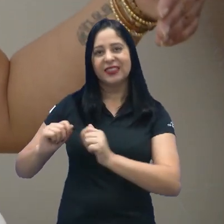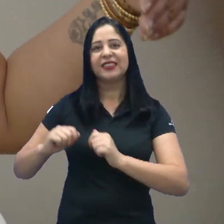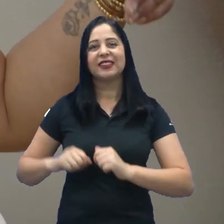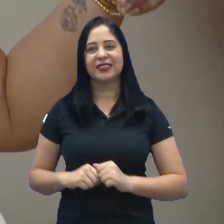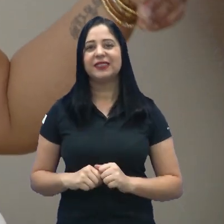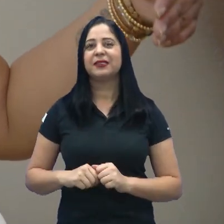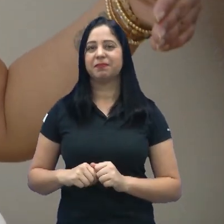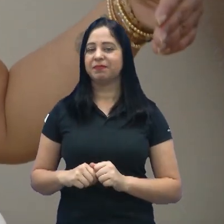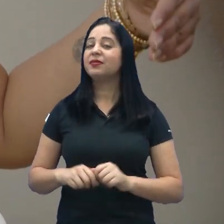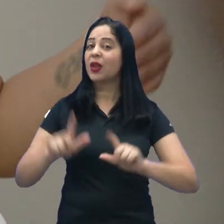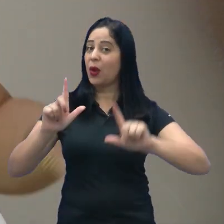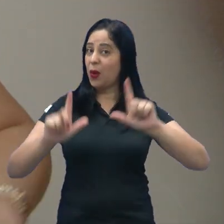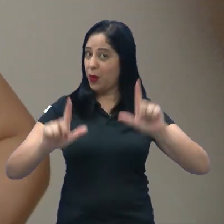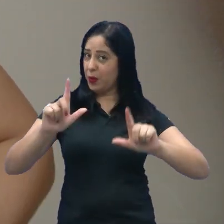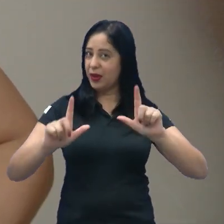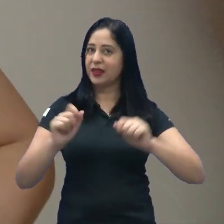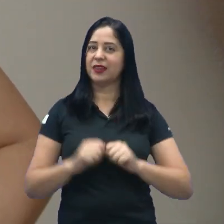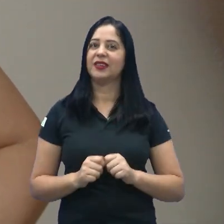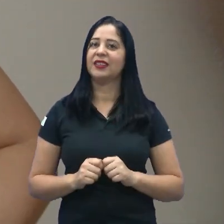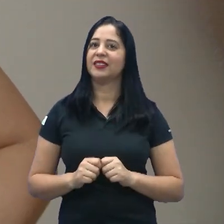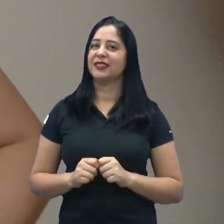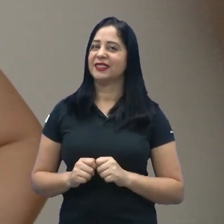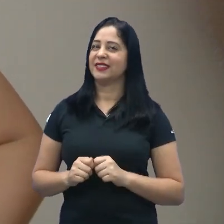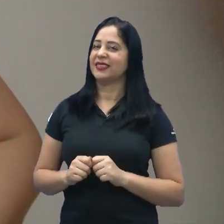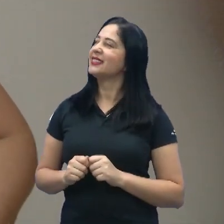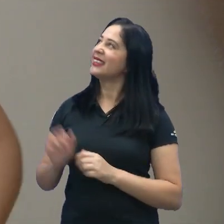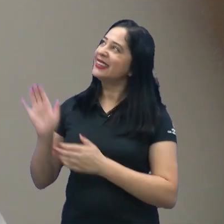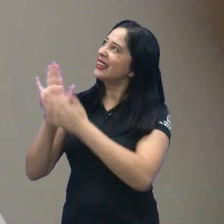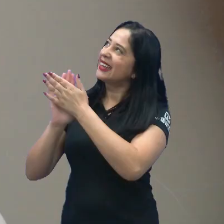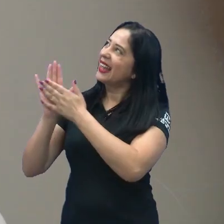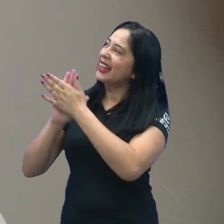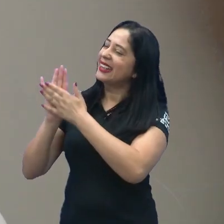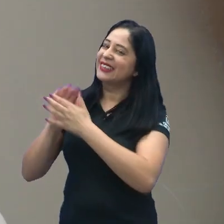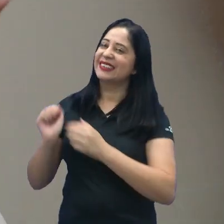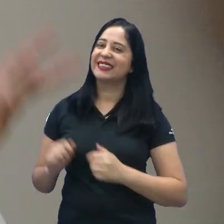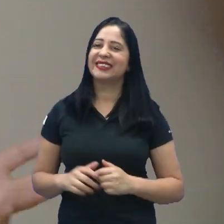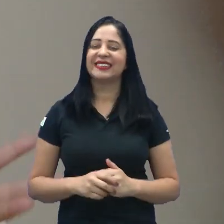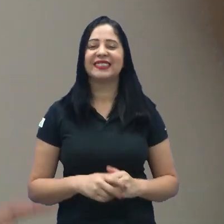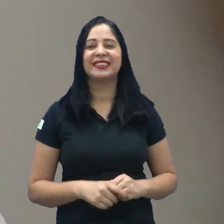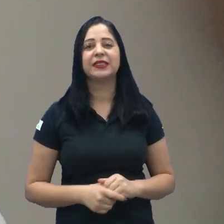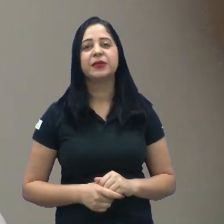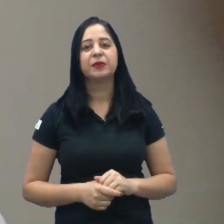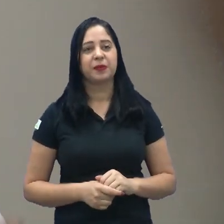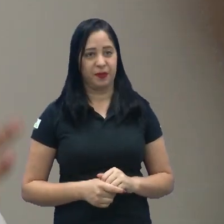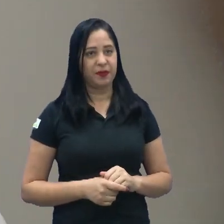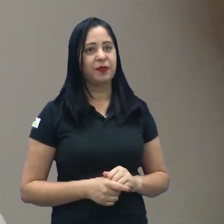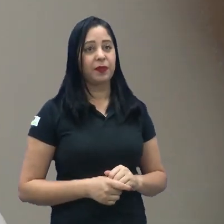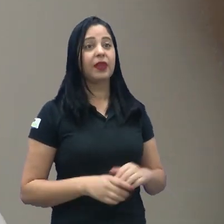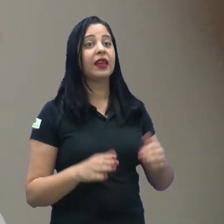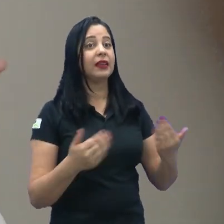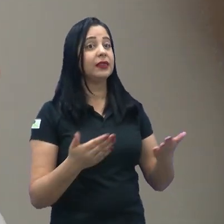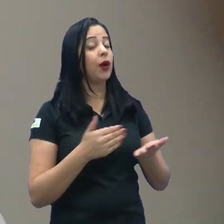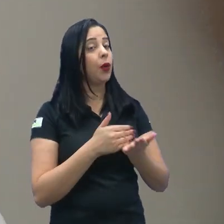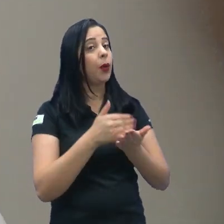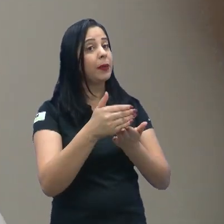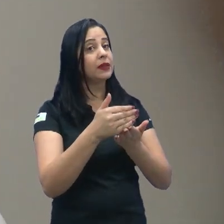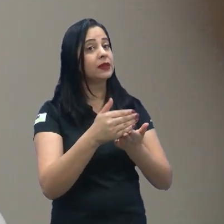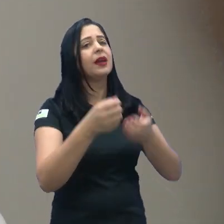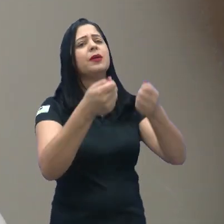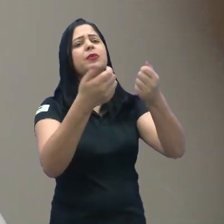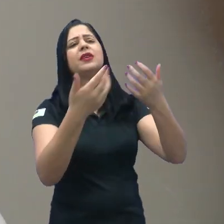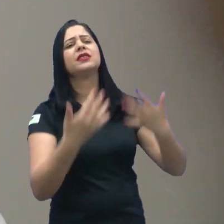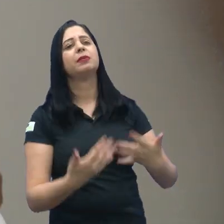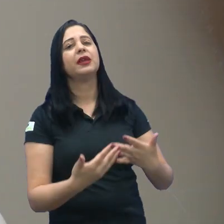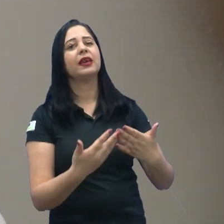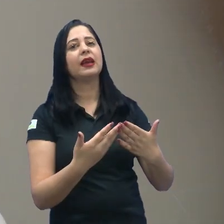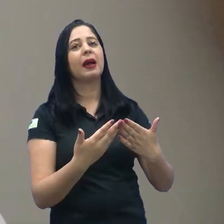Mais Esse de Bem com Você. Ana, muito obrigada, hein? Para a gente começar, Vanessa, fala um pouquinho sobre a importância.